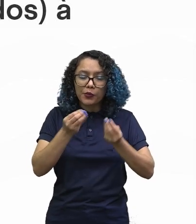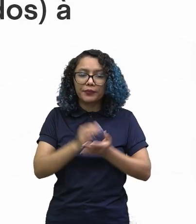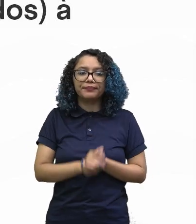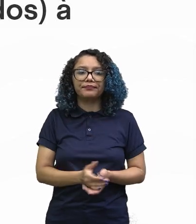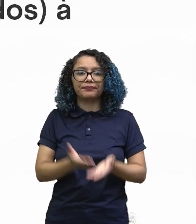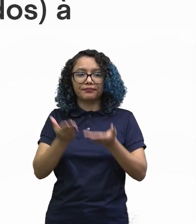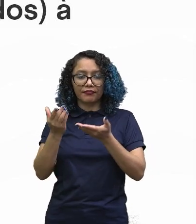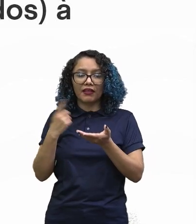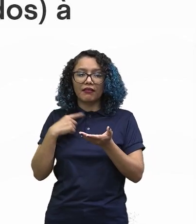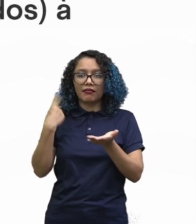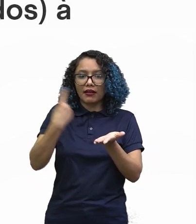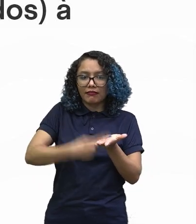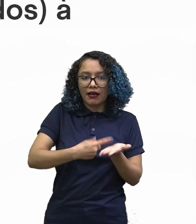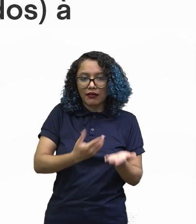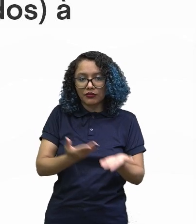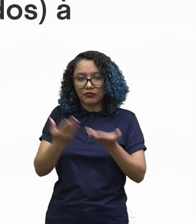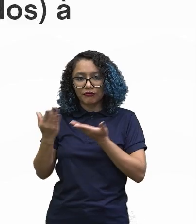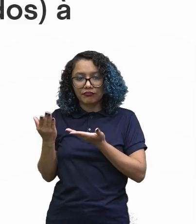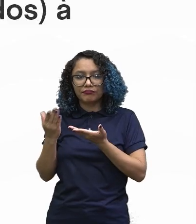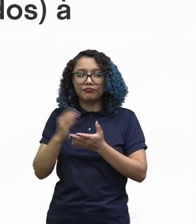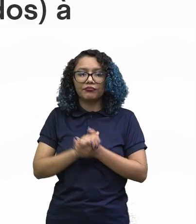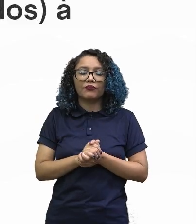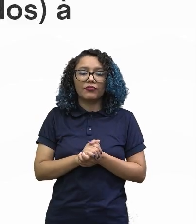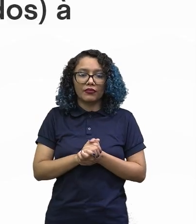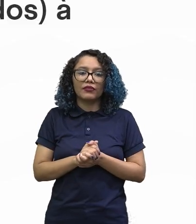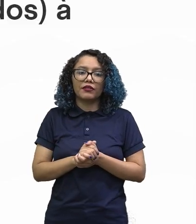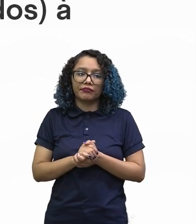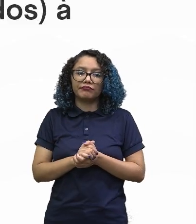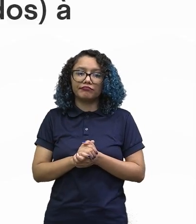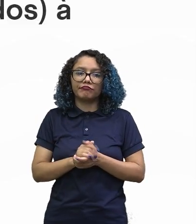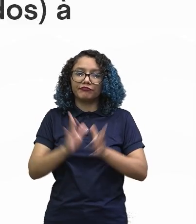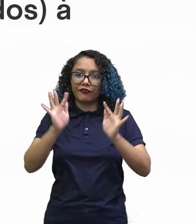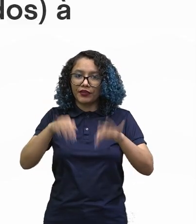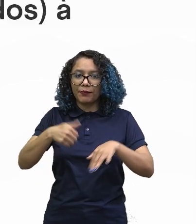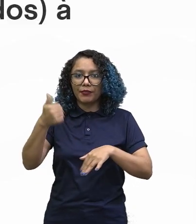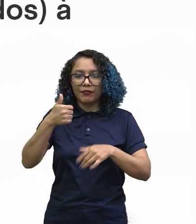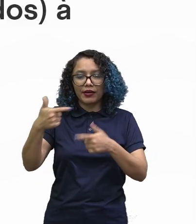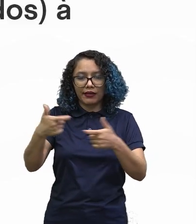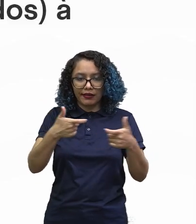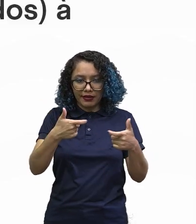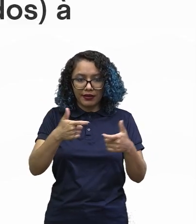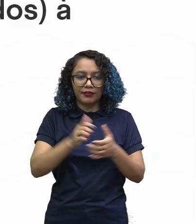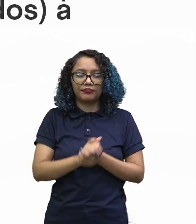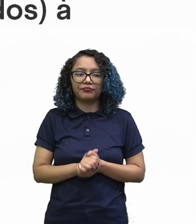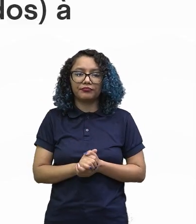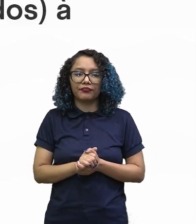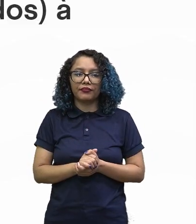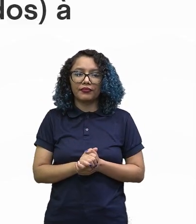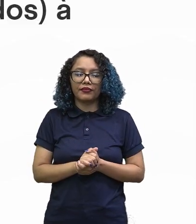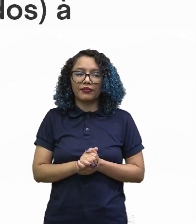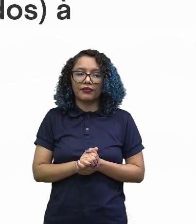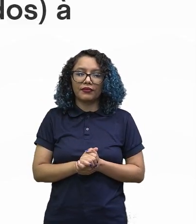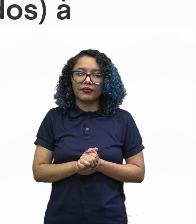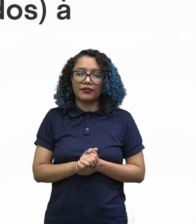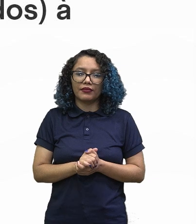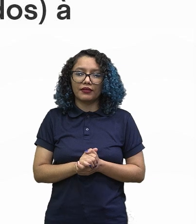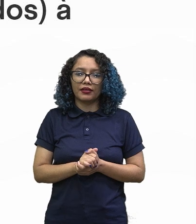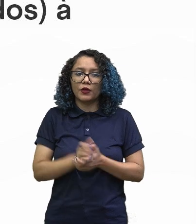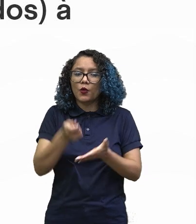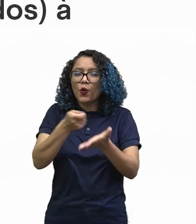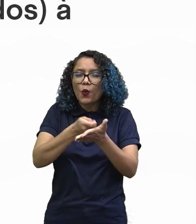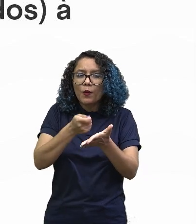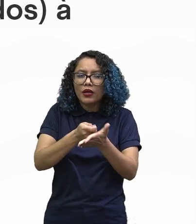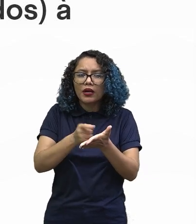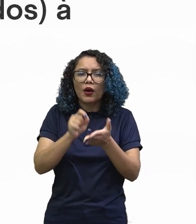o Tratado de Versalhes, né, que pôs fim à Primeira Guerra Mundial e que vai impor,